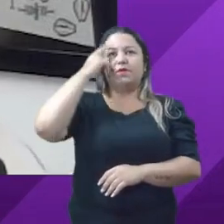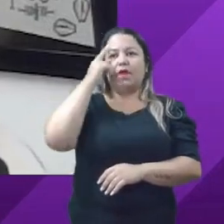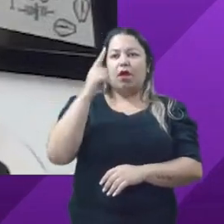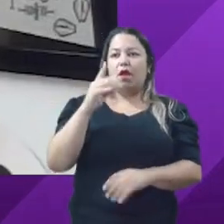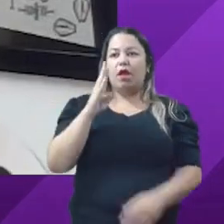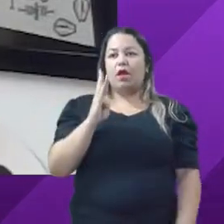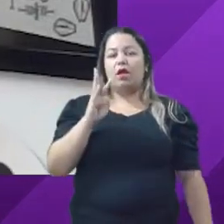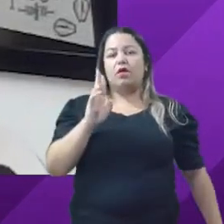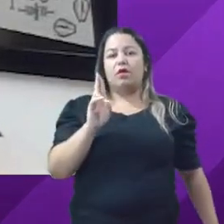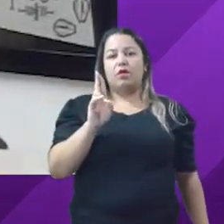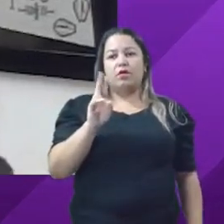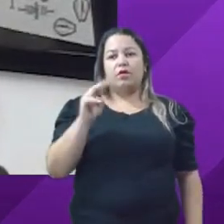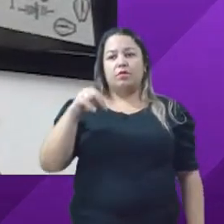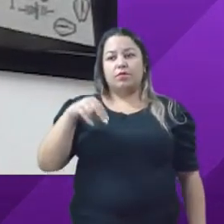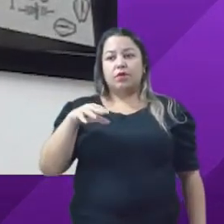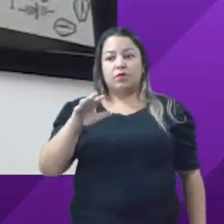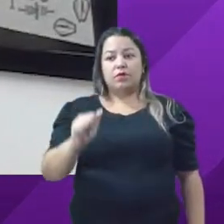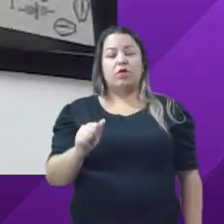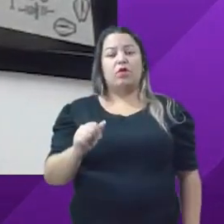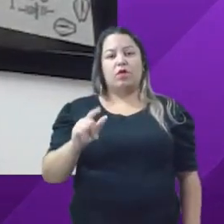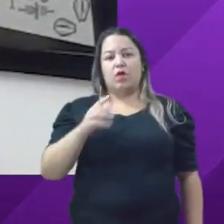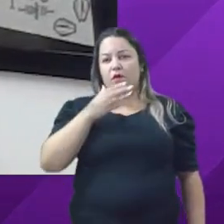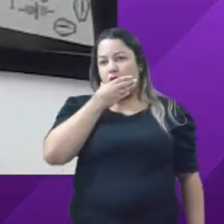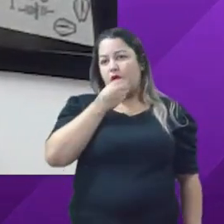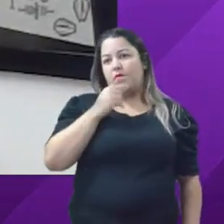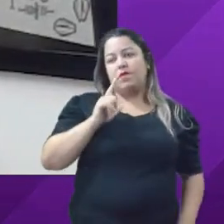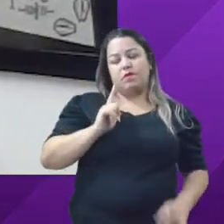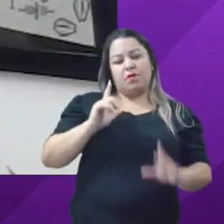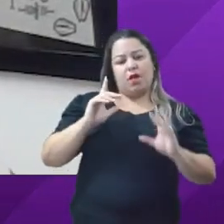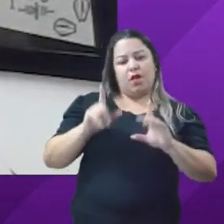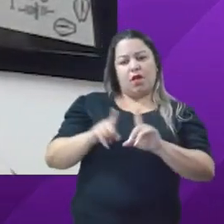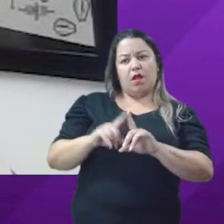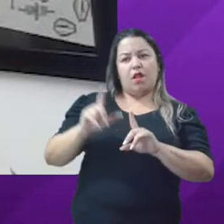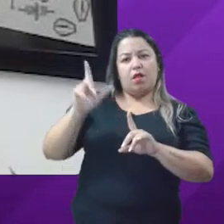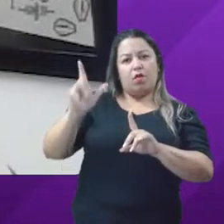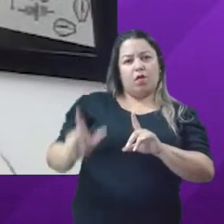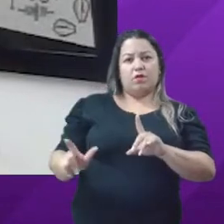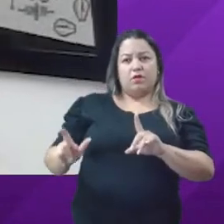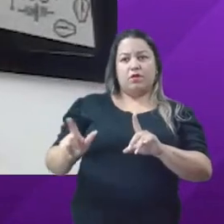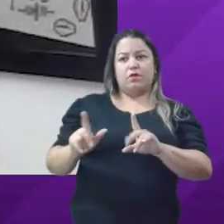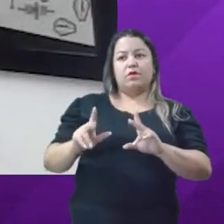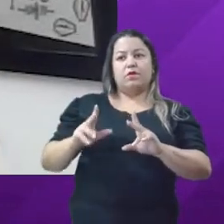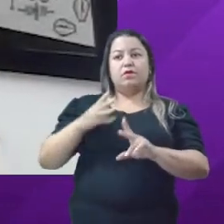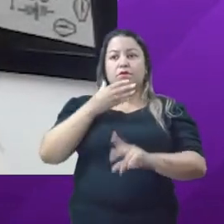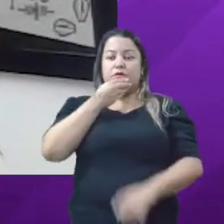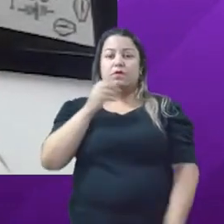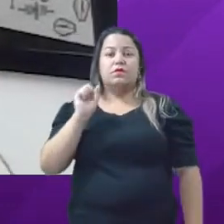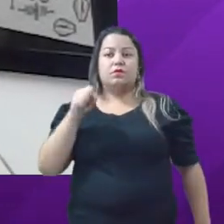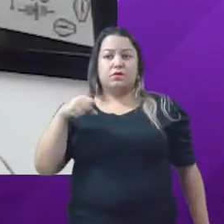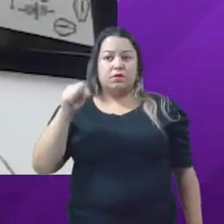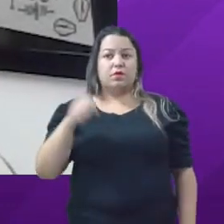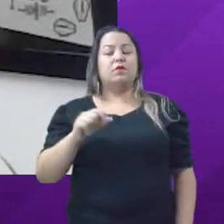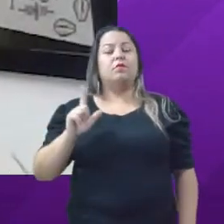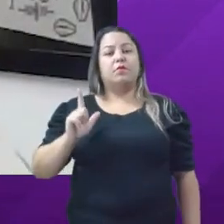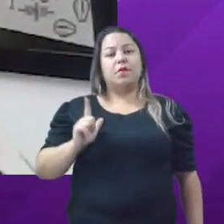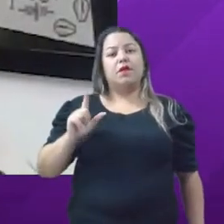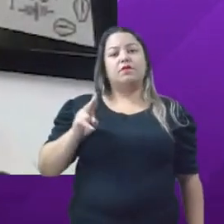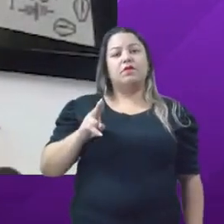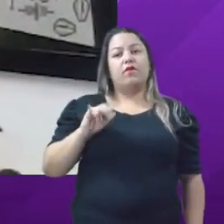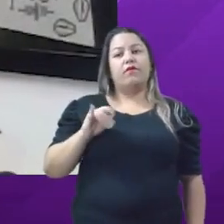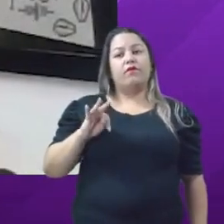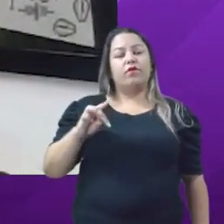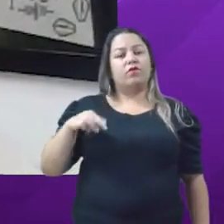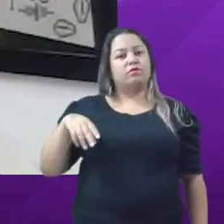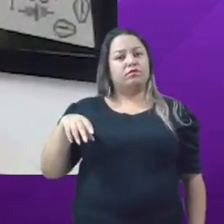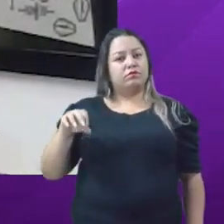você está me dizendo então que os homens são vítimas dessa imposição da masculinidade tóxica e da hegemônica? Sim, eles também são vítimas. Mas,